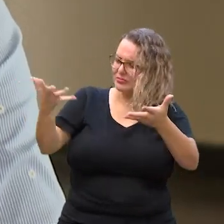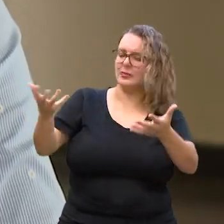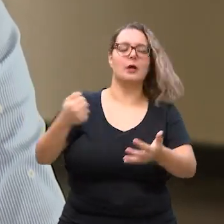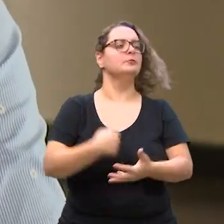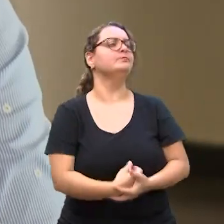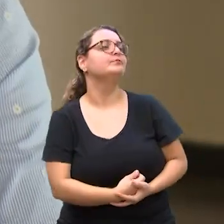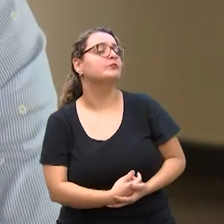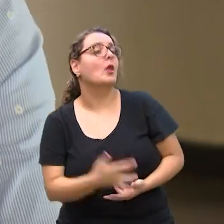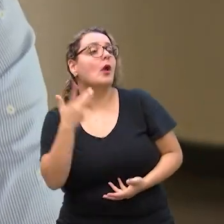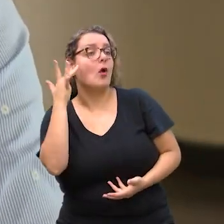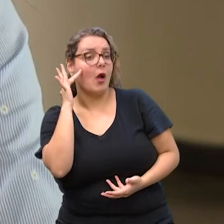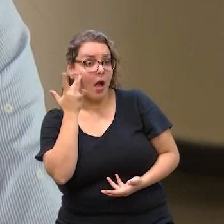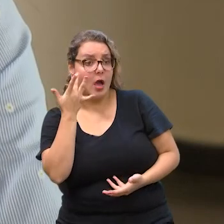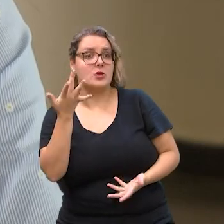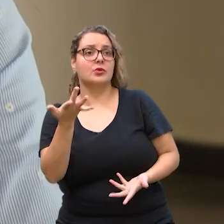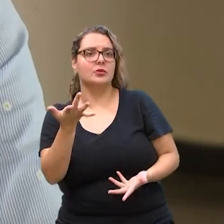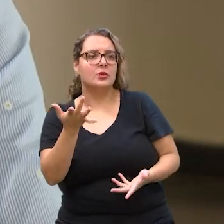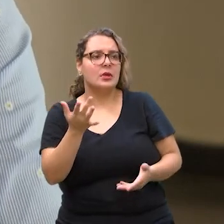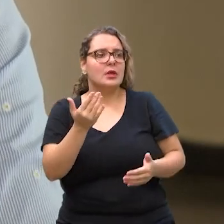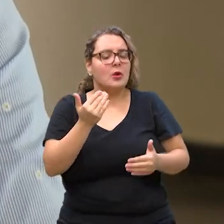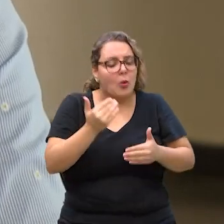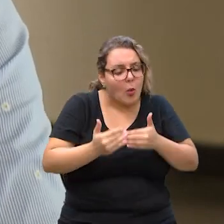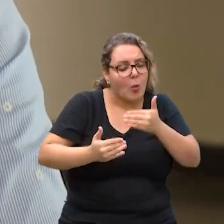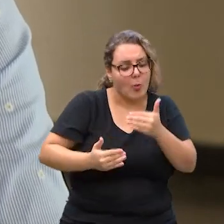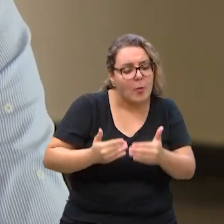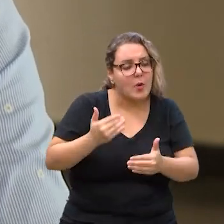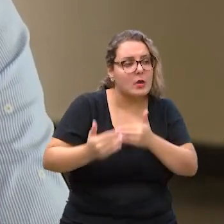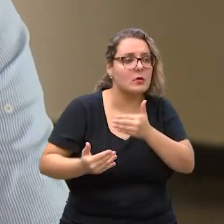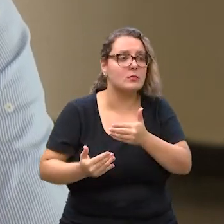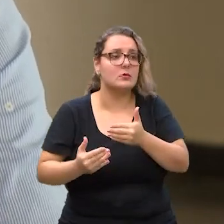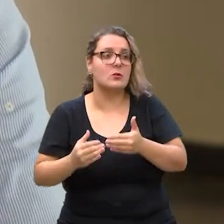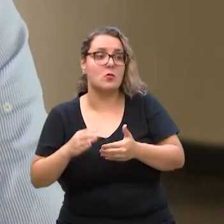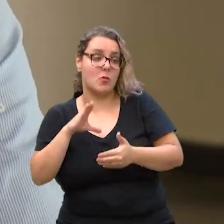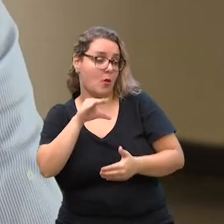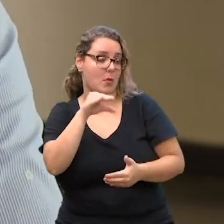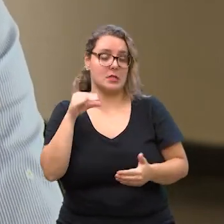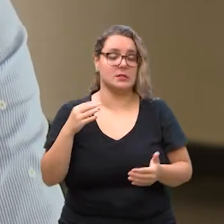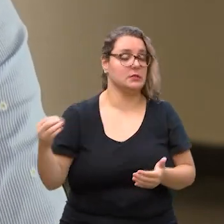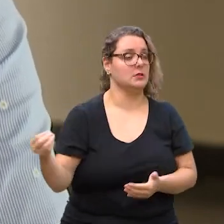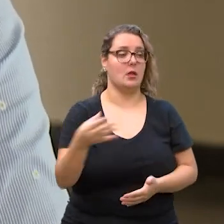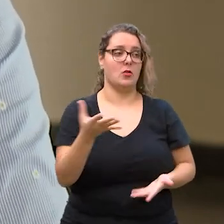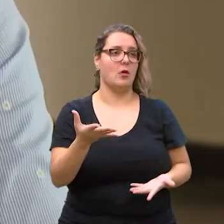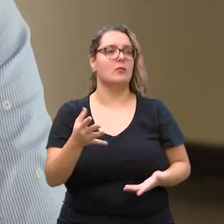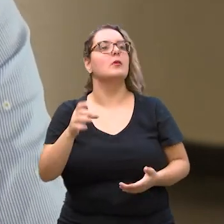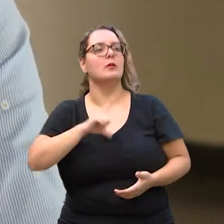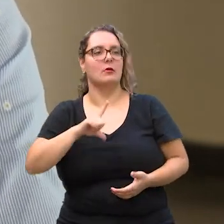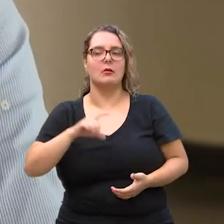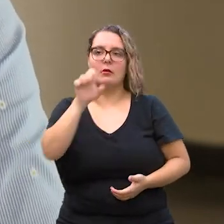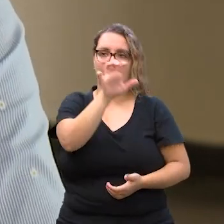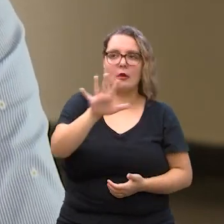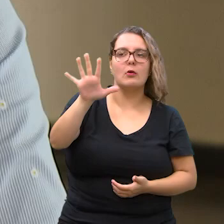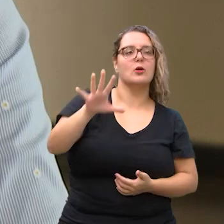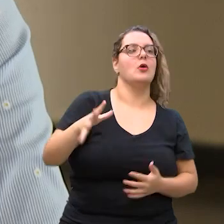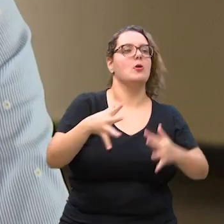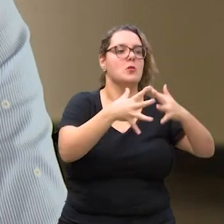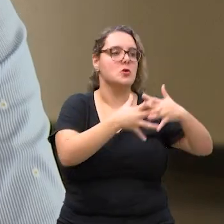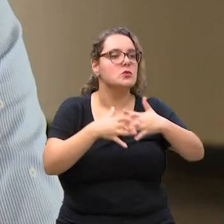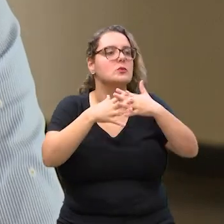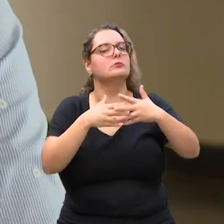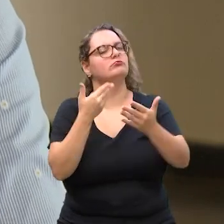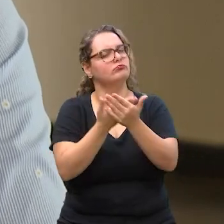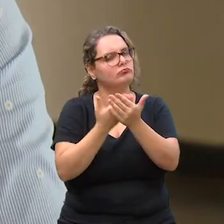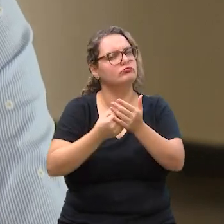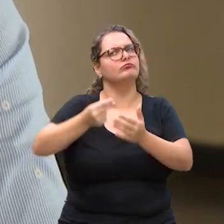start maior. Como você falou, não é algo novo, não é uma ciência tão nova, até na Europa e nos Estados Unidos isso já vem sendo estudado há mais